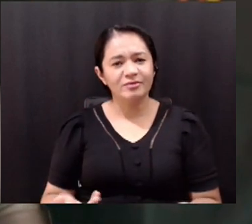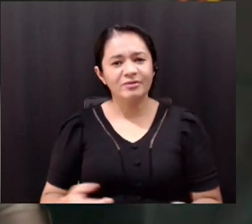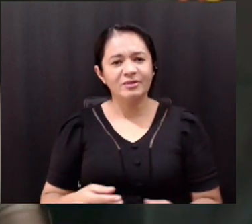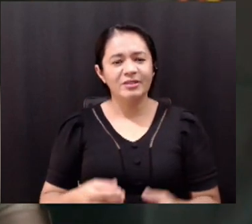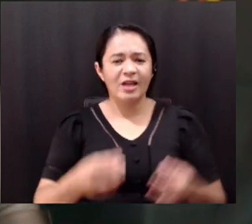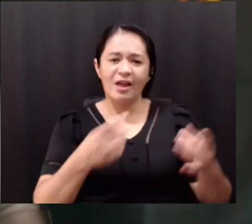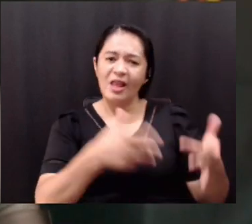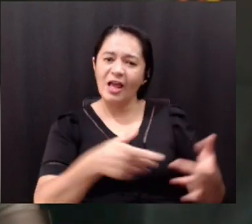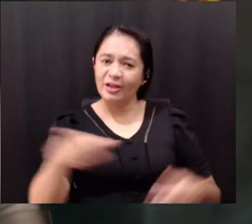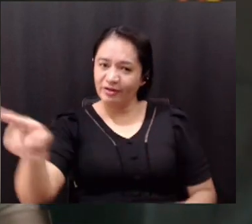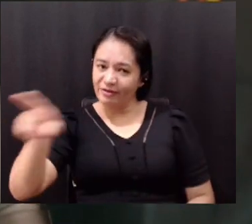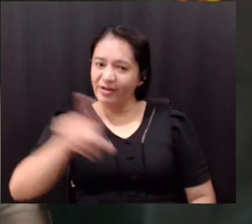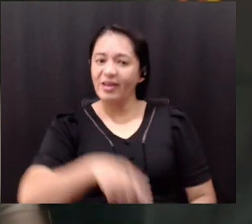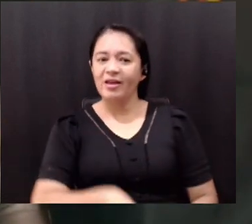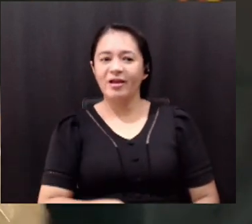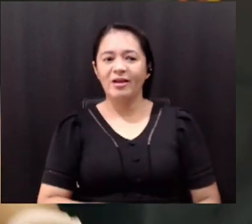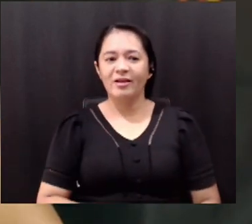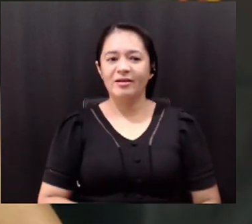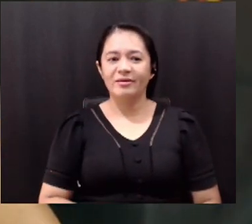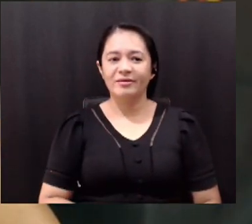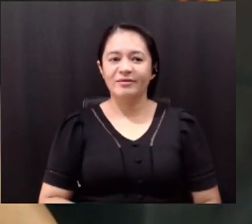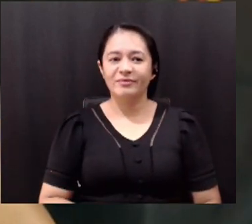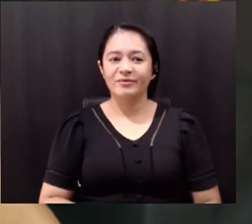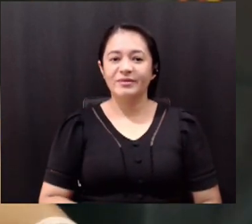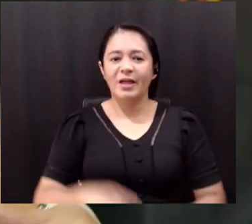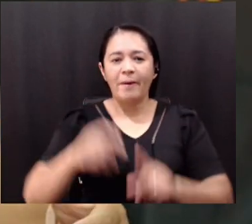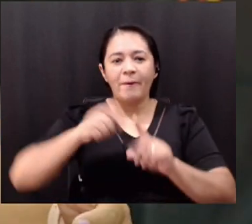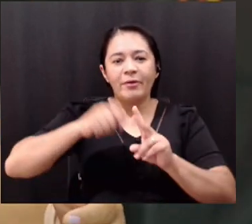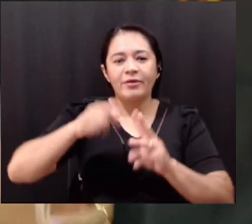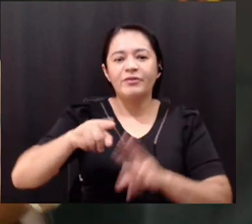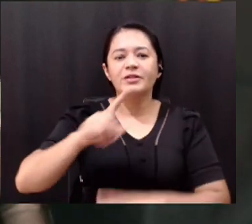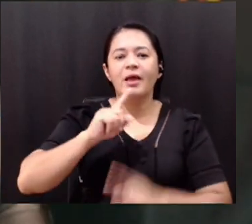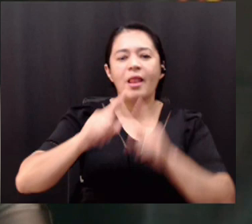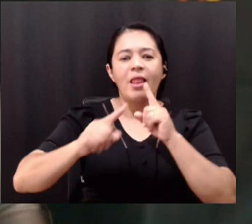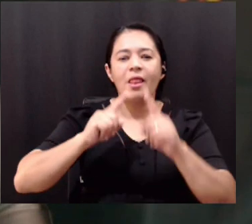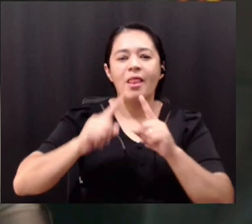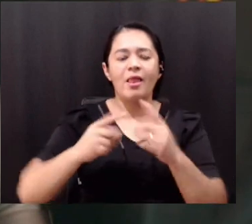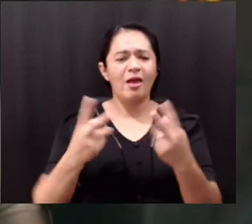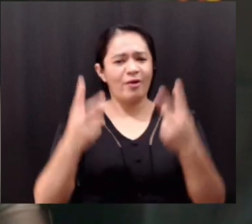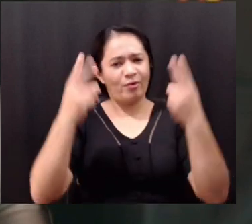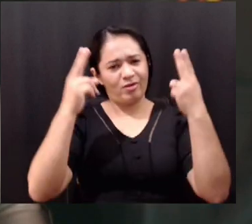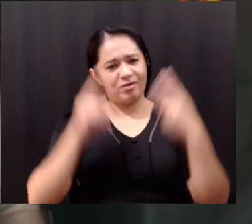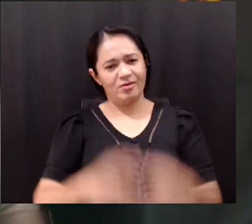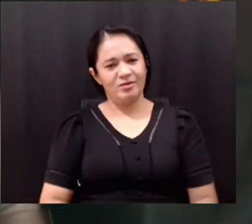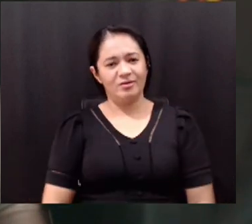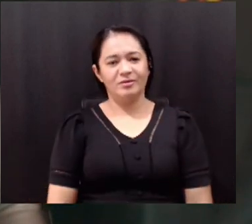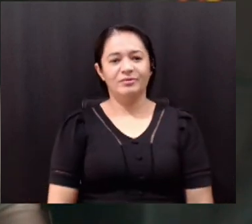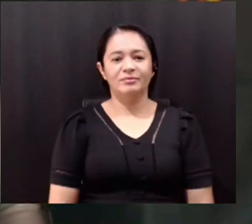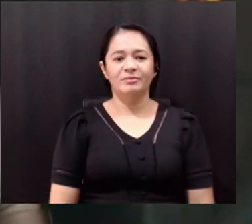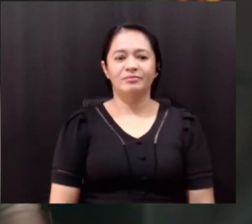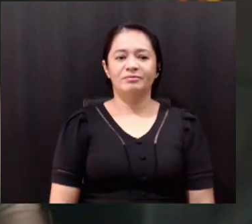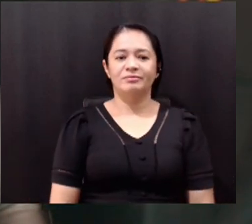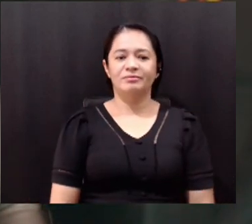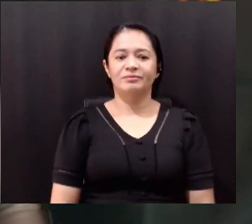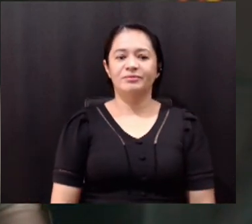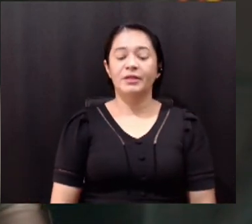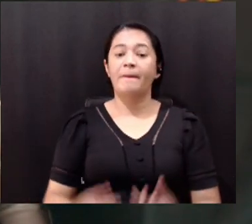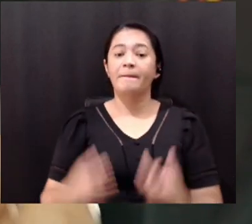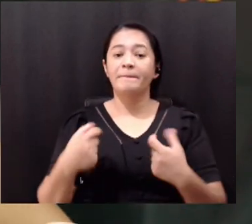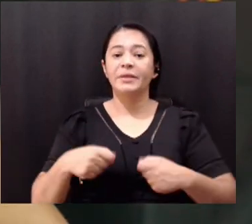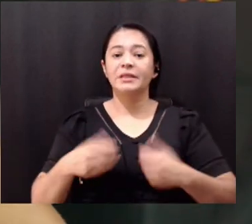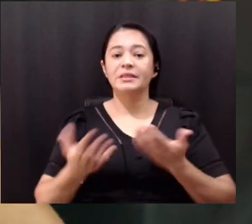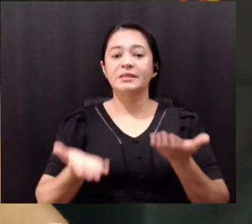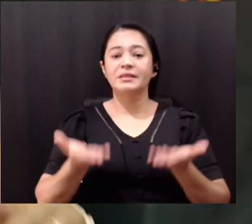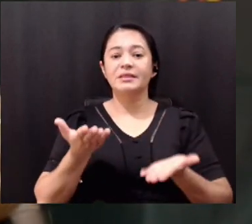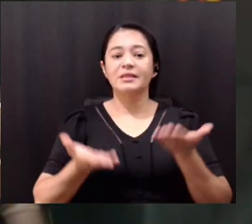você ver. Daqui 3 meses você está reclamando do mesmo jeito. Então, assim, é uma questão de equilíbrio, né? É uma questão de equilíbrio para a